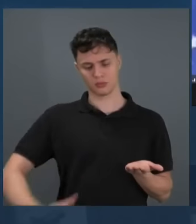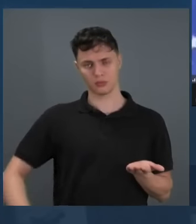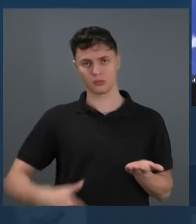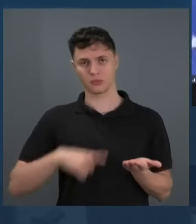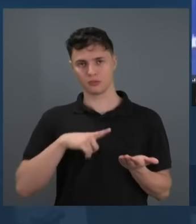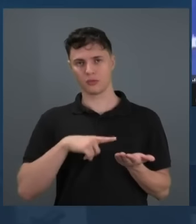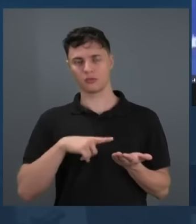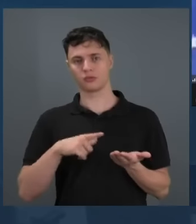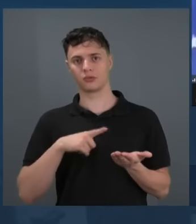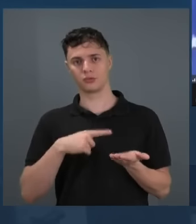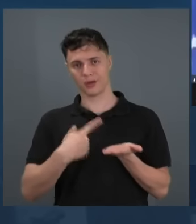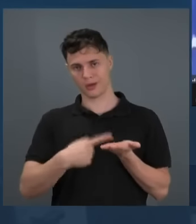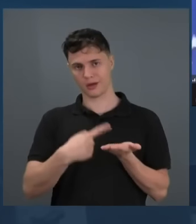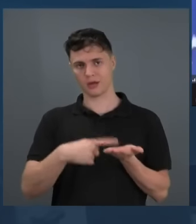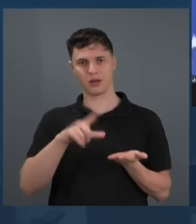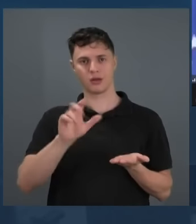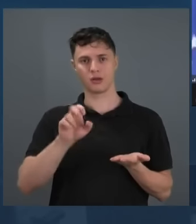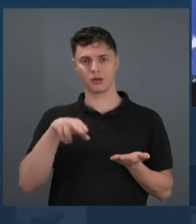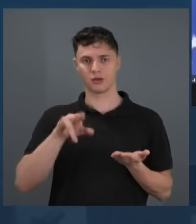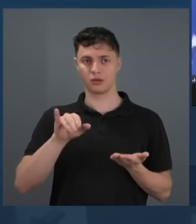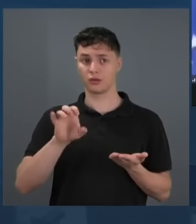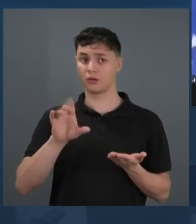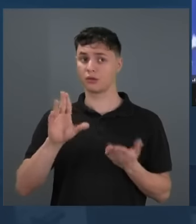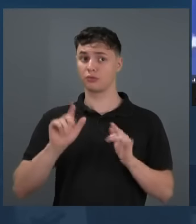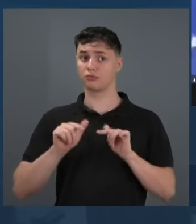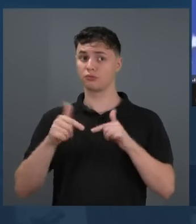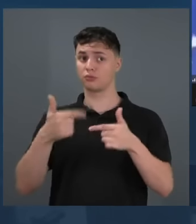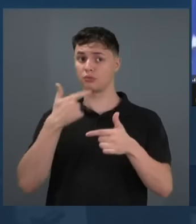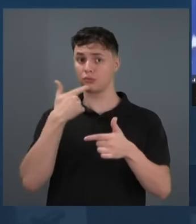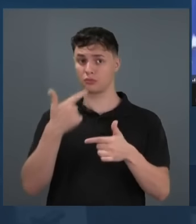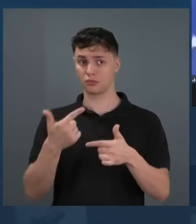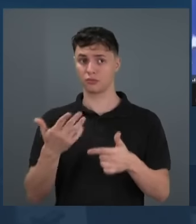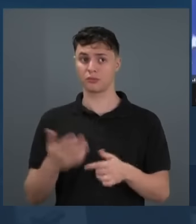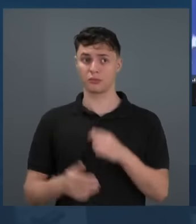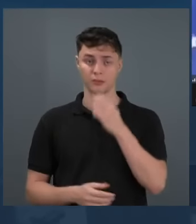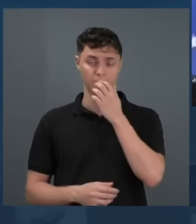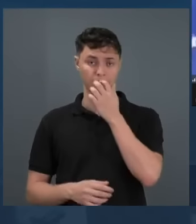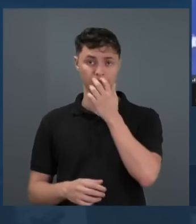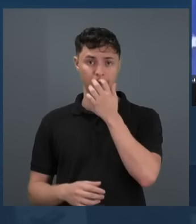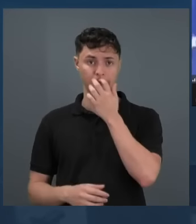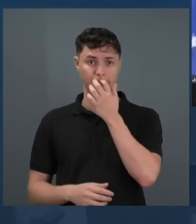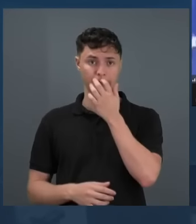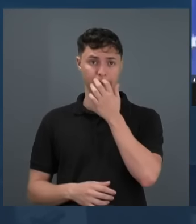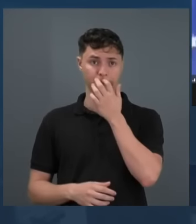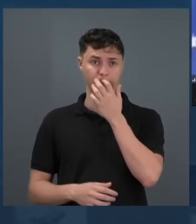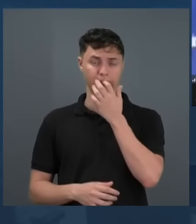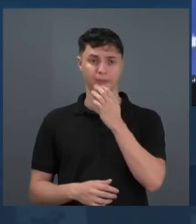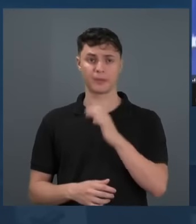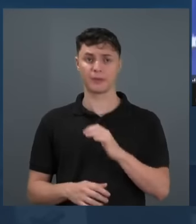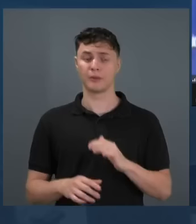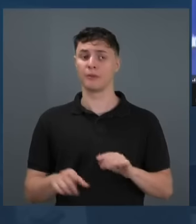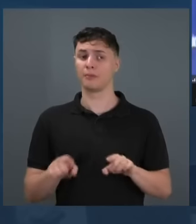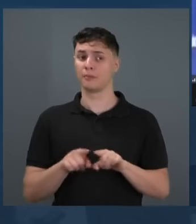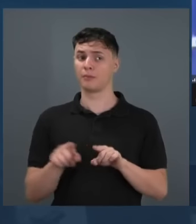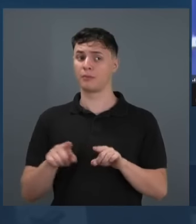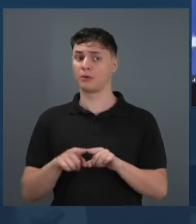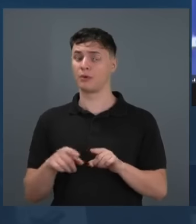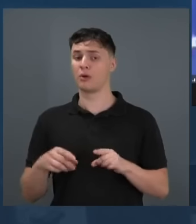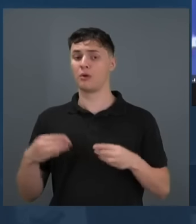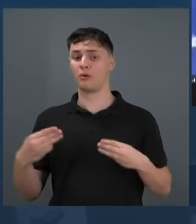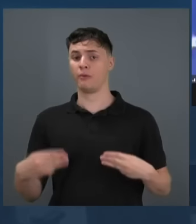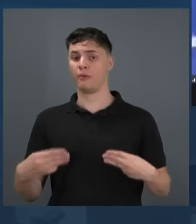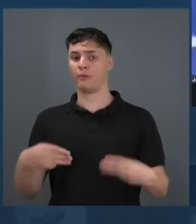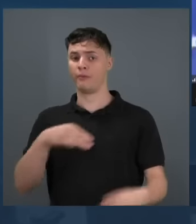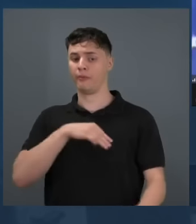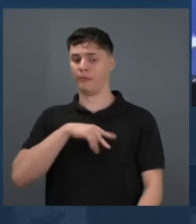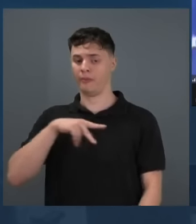de acordo de leniência se manifestem. Dentre eles, o Ministério Público